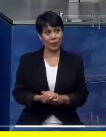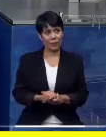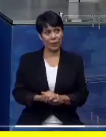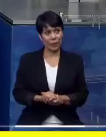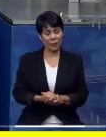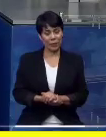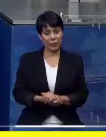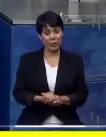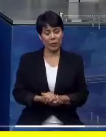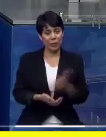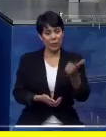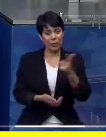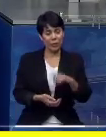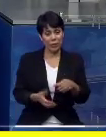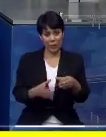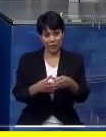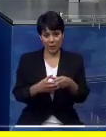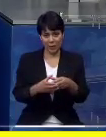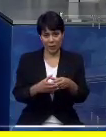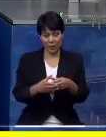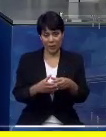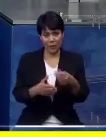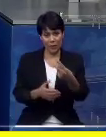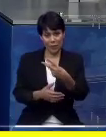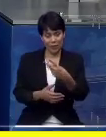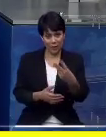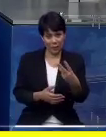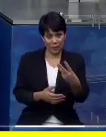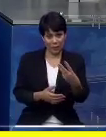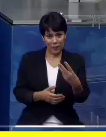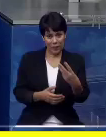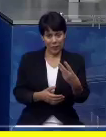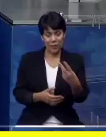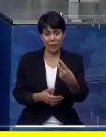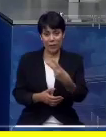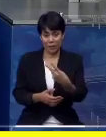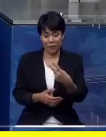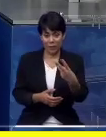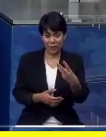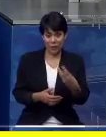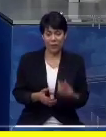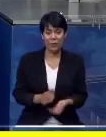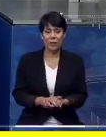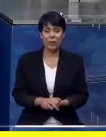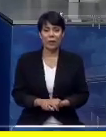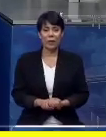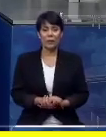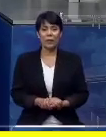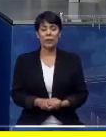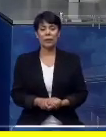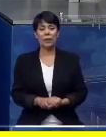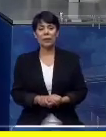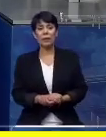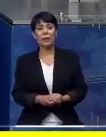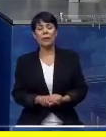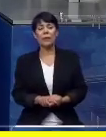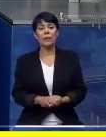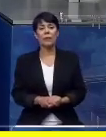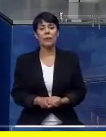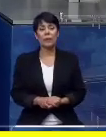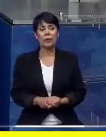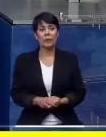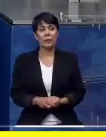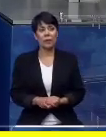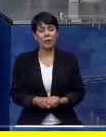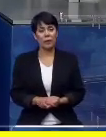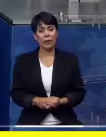Estamos aguardando. Bola verde, número 23. Verde, 23. Fique